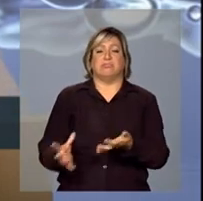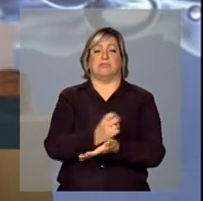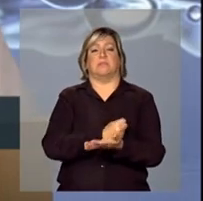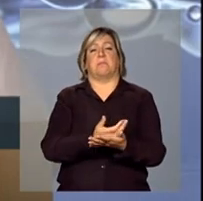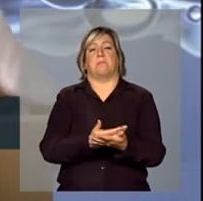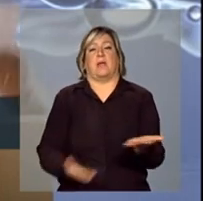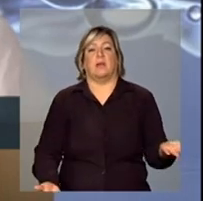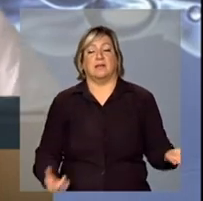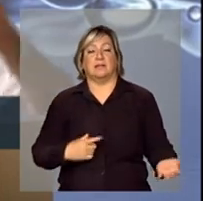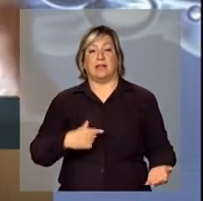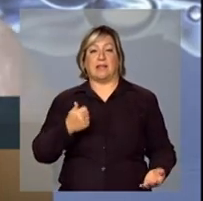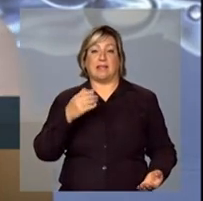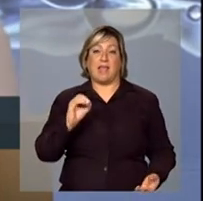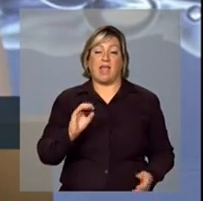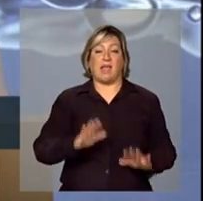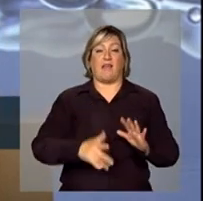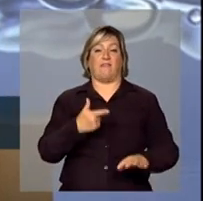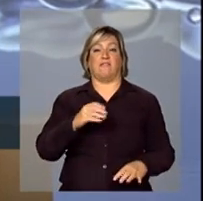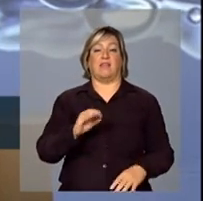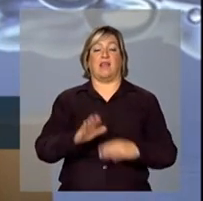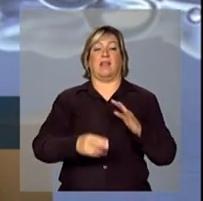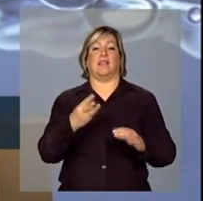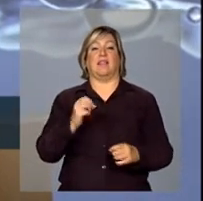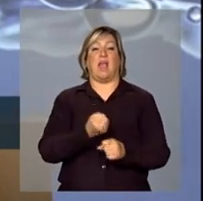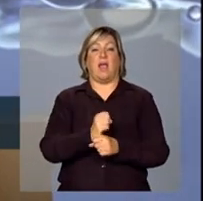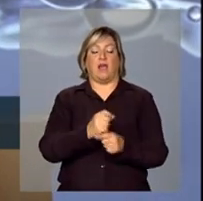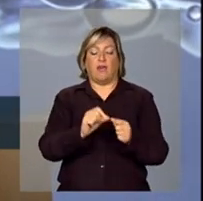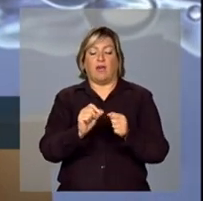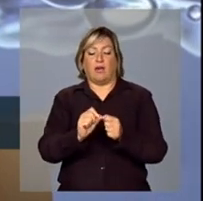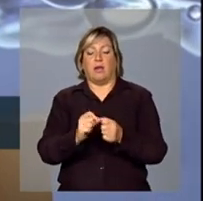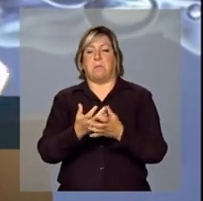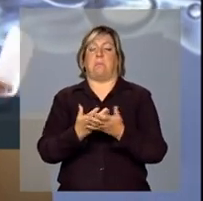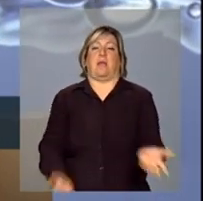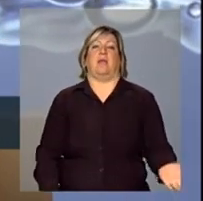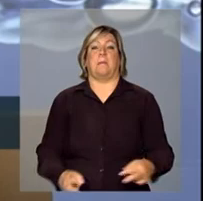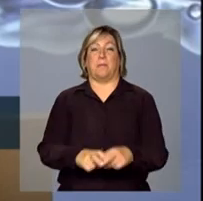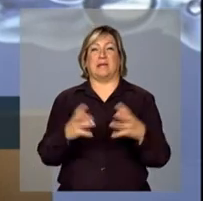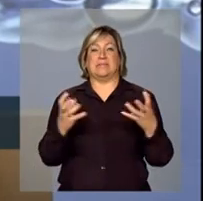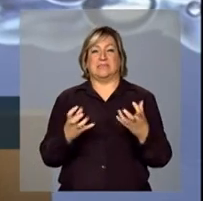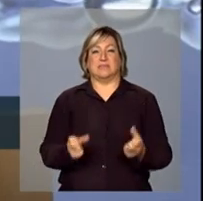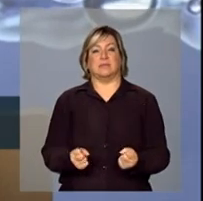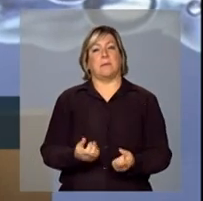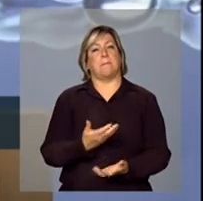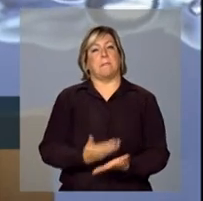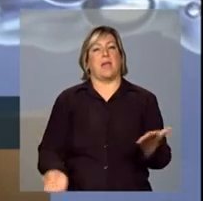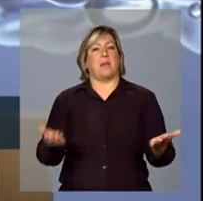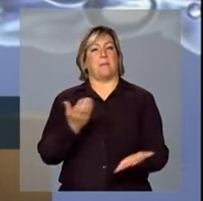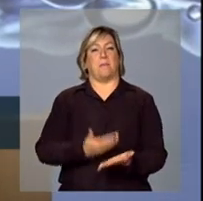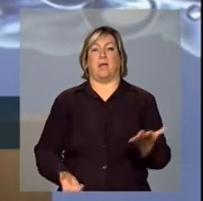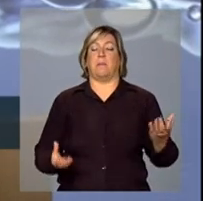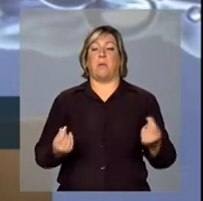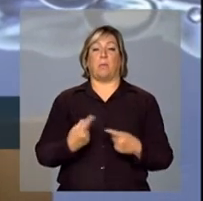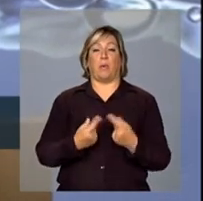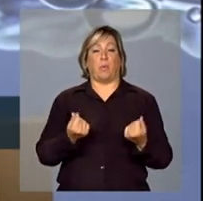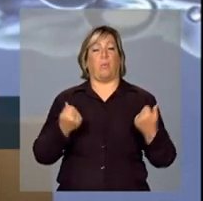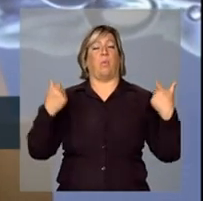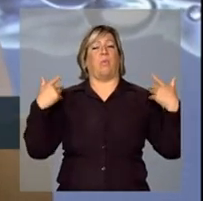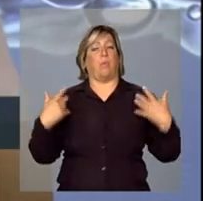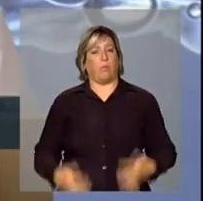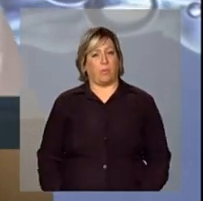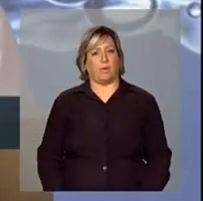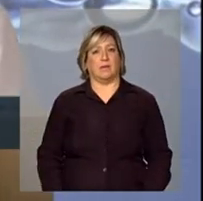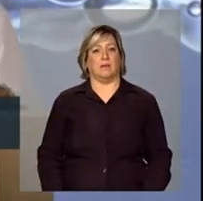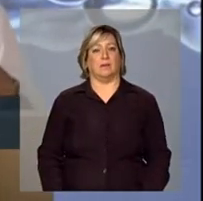levado 10, 20, 30 anos para construir. É a dor de perder aquilo que custou caro.